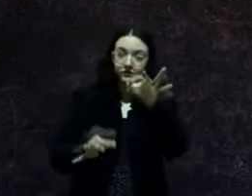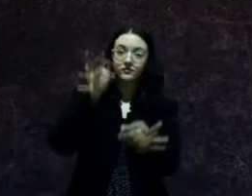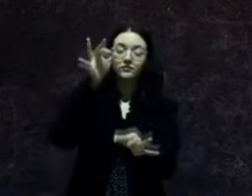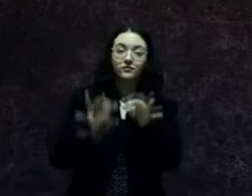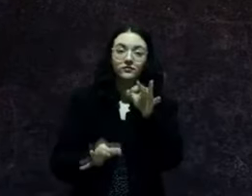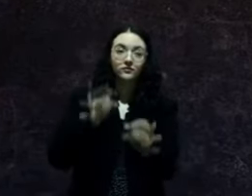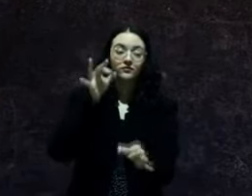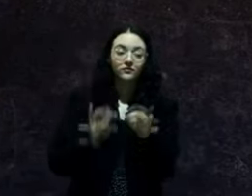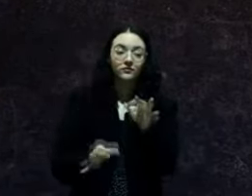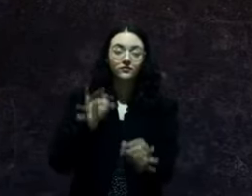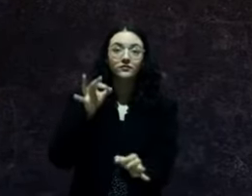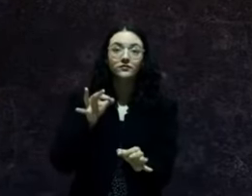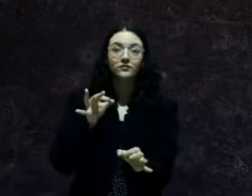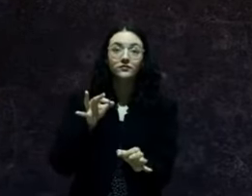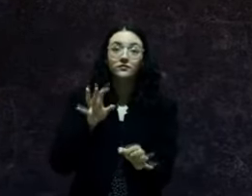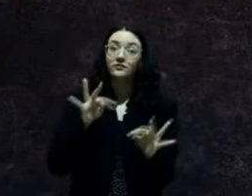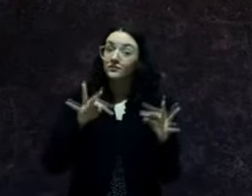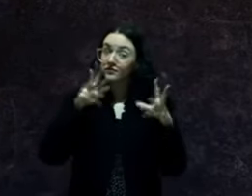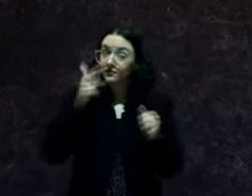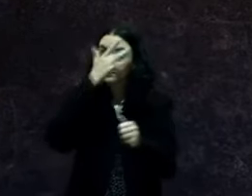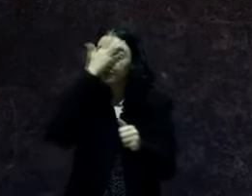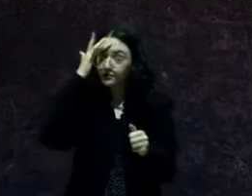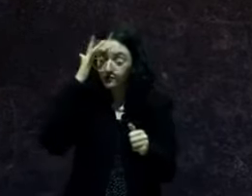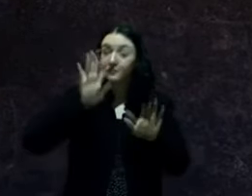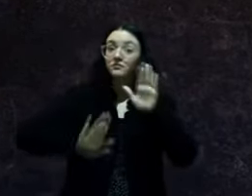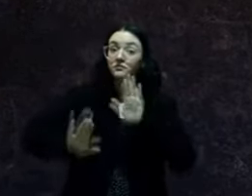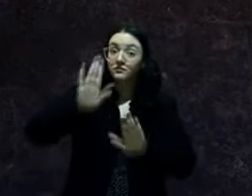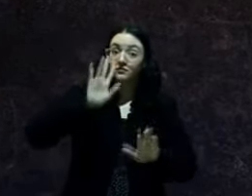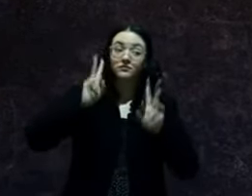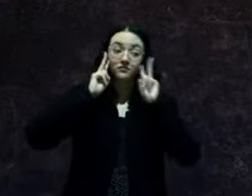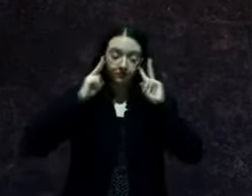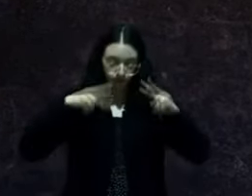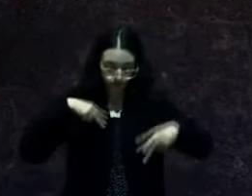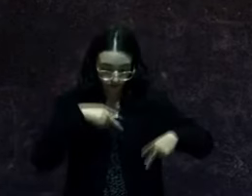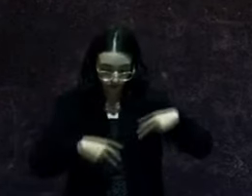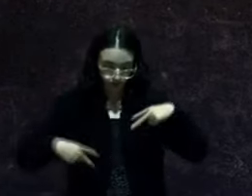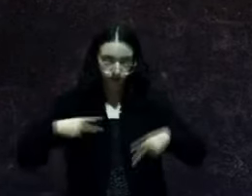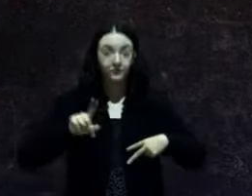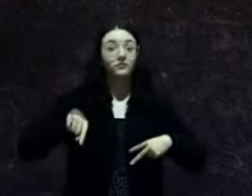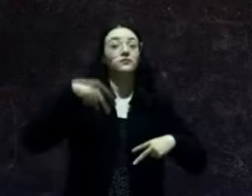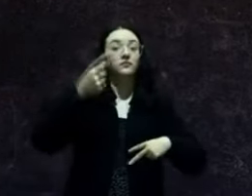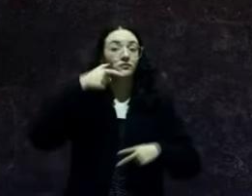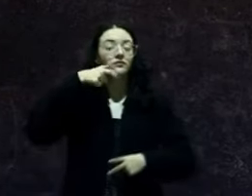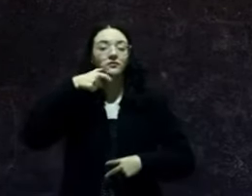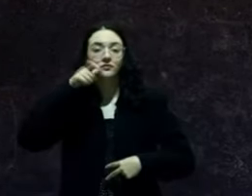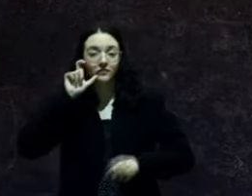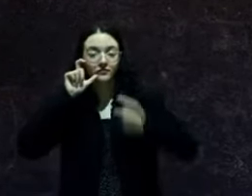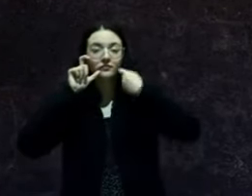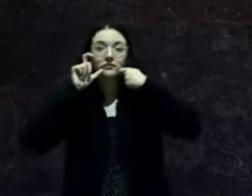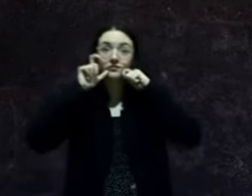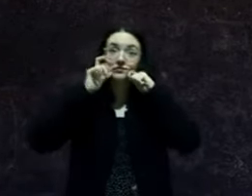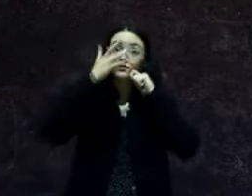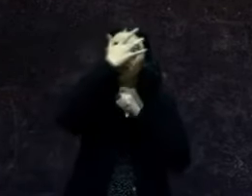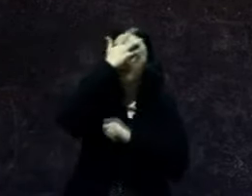Senhor. Que cada um examine a si mesmo, e assim coma do pão e beba do cálice. Pois quem come e